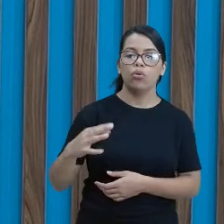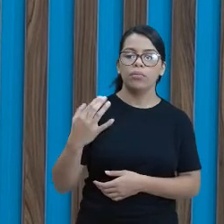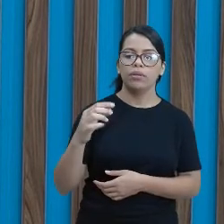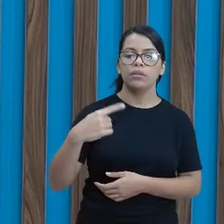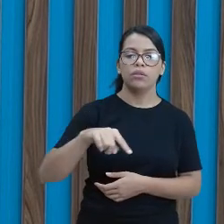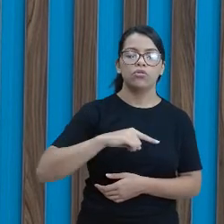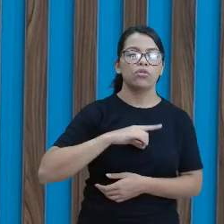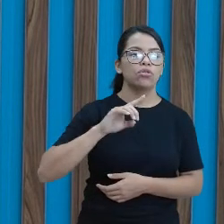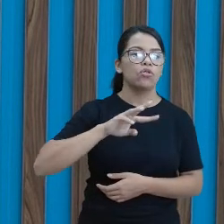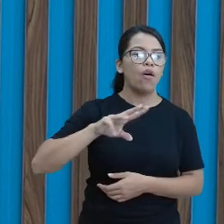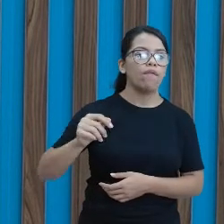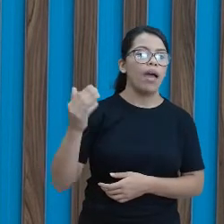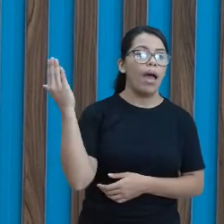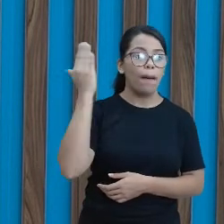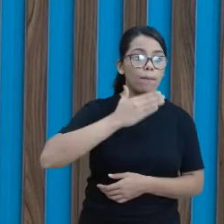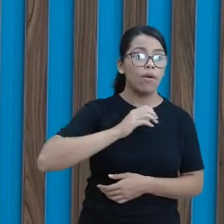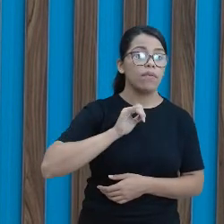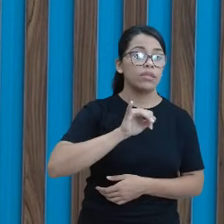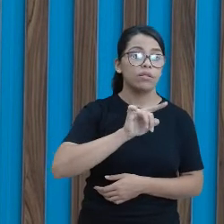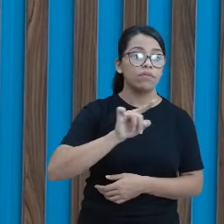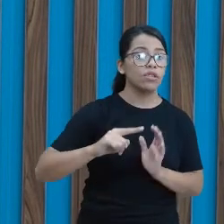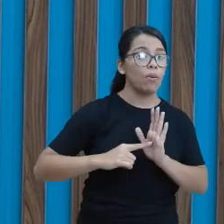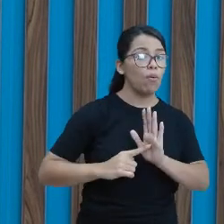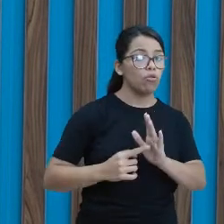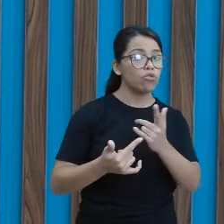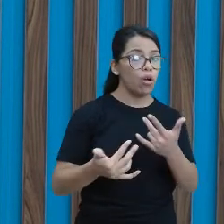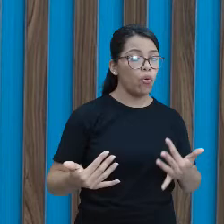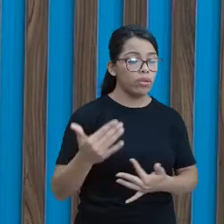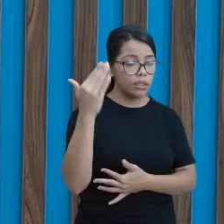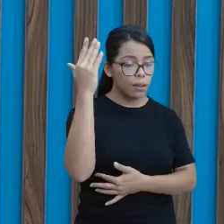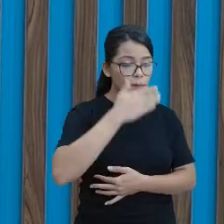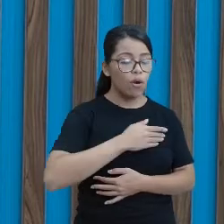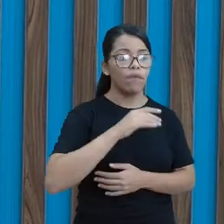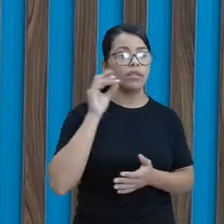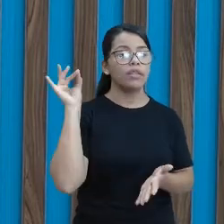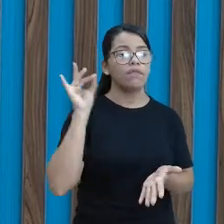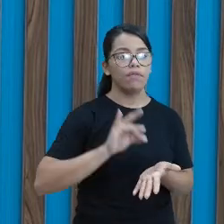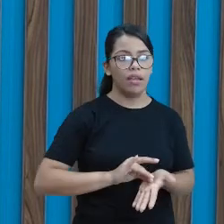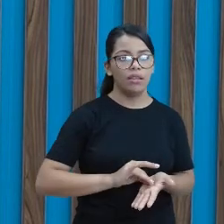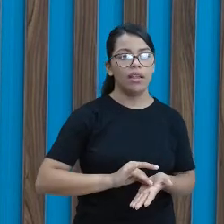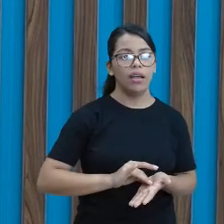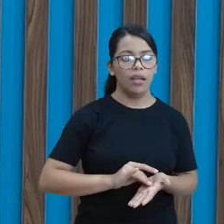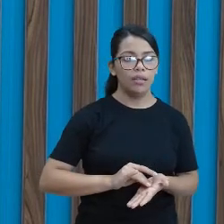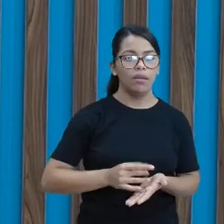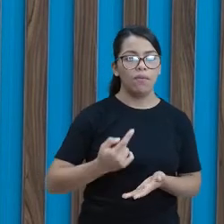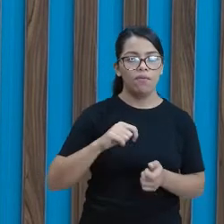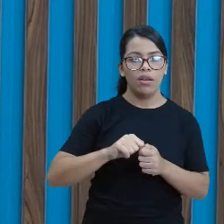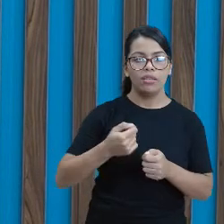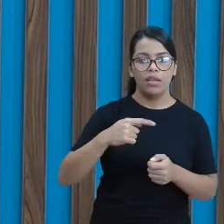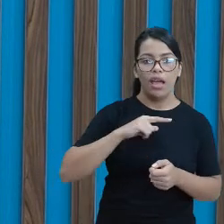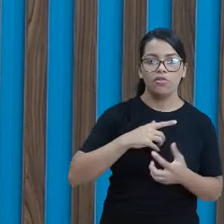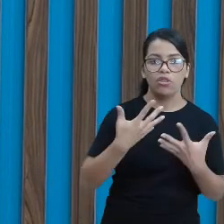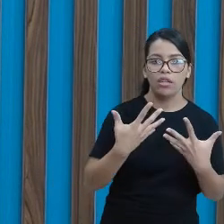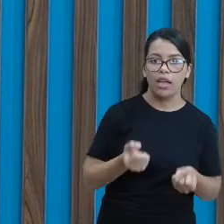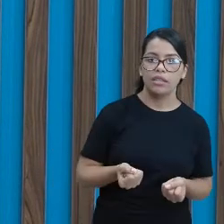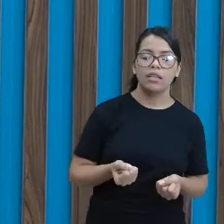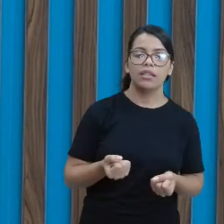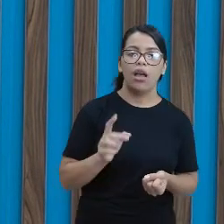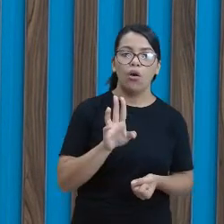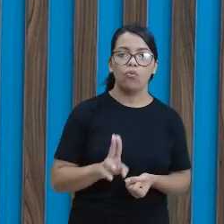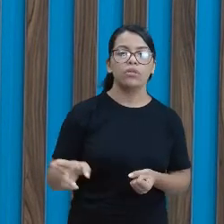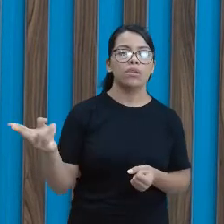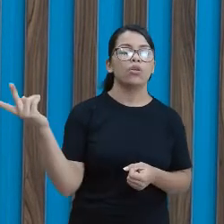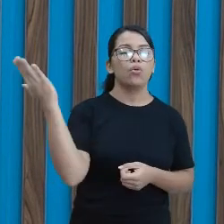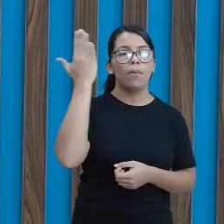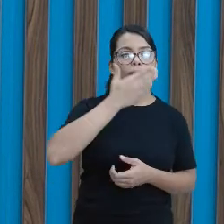gente só vai aprovar se você trouxer evidência, se você conseguir nos convencer através de provas concretas. Então,